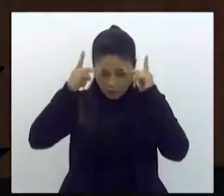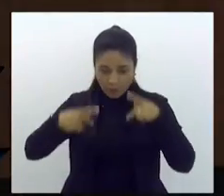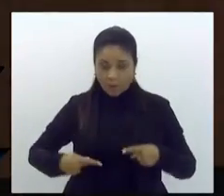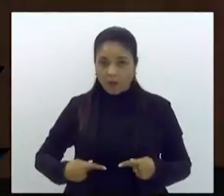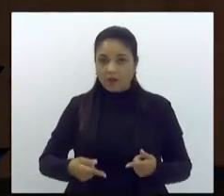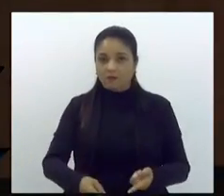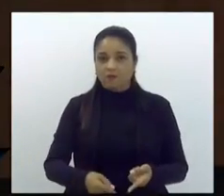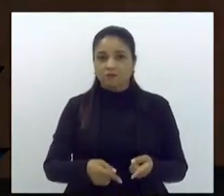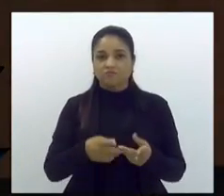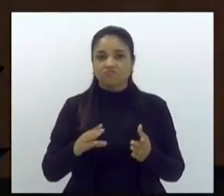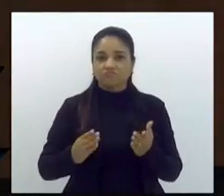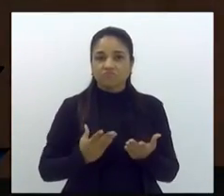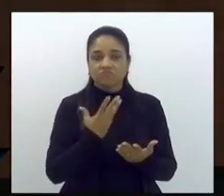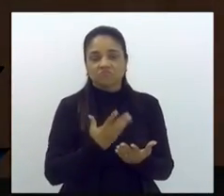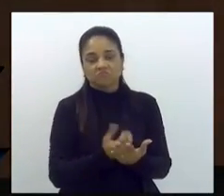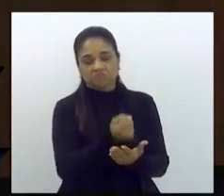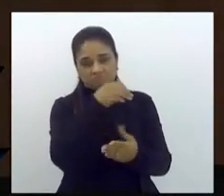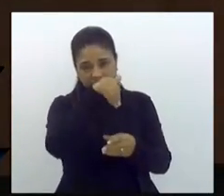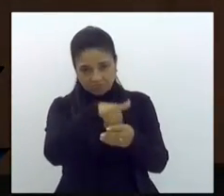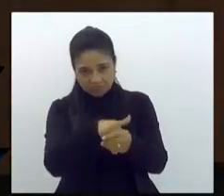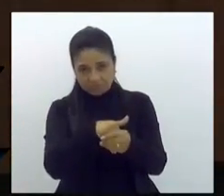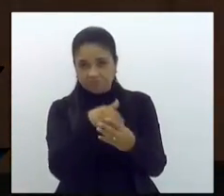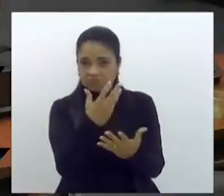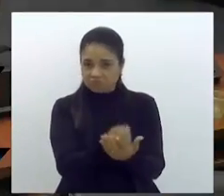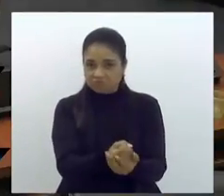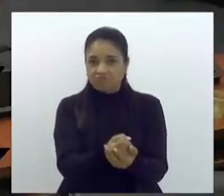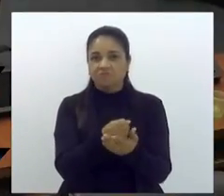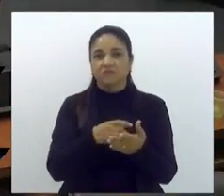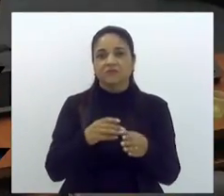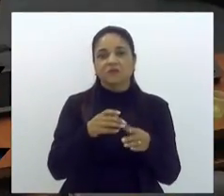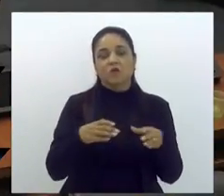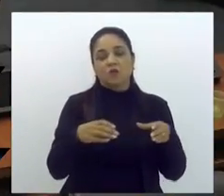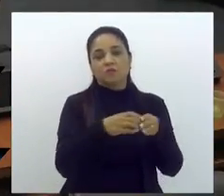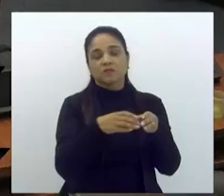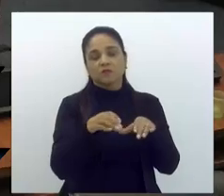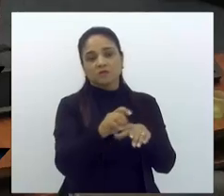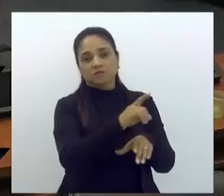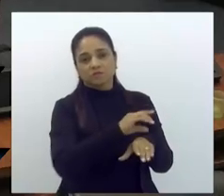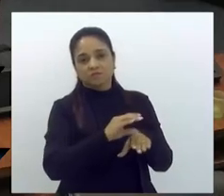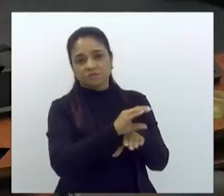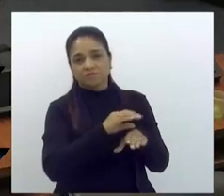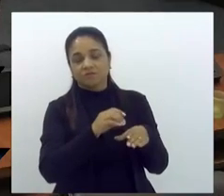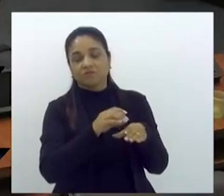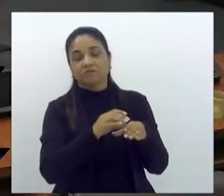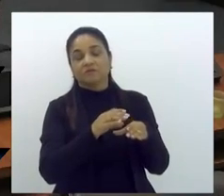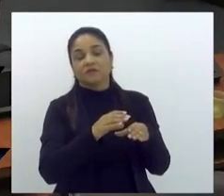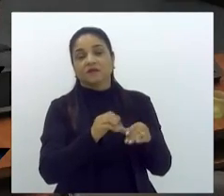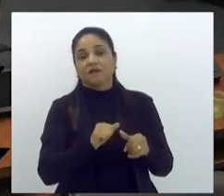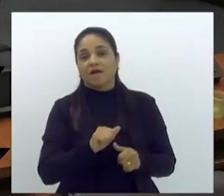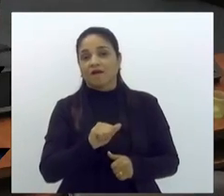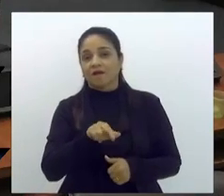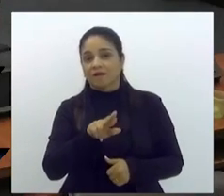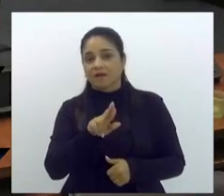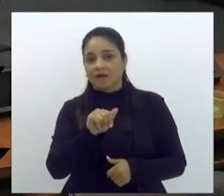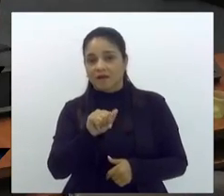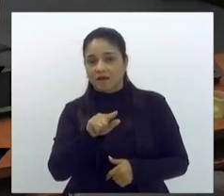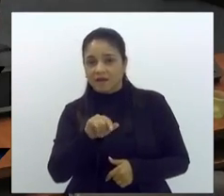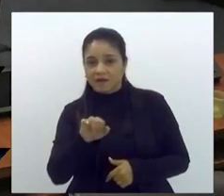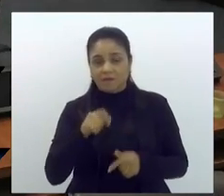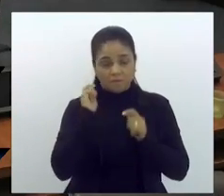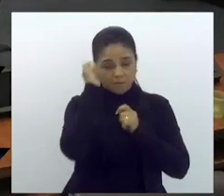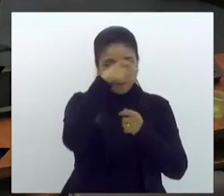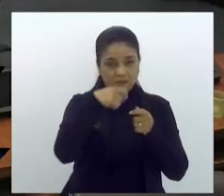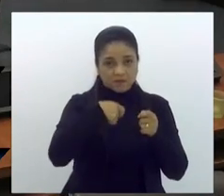parecer é favorável senhora Presidente pela comissão de agricultura pecuária e política Rural agrária e Pesqueira Deputado